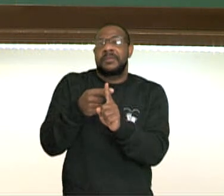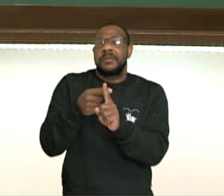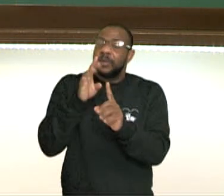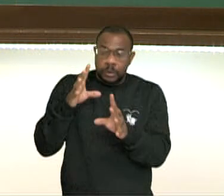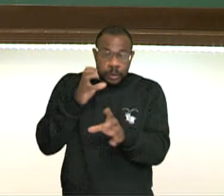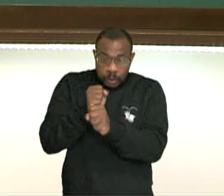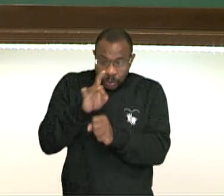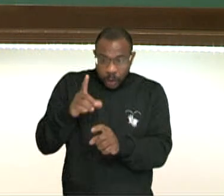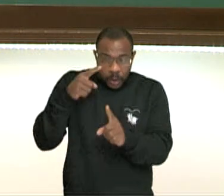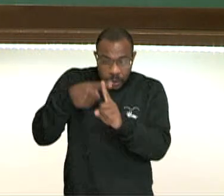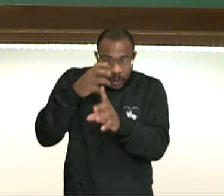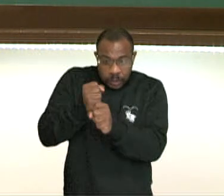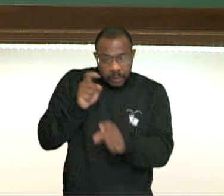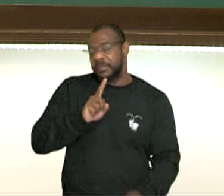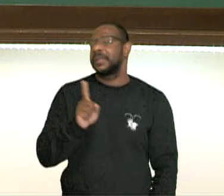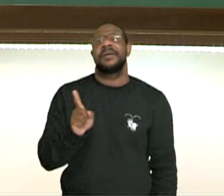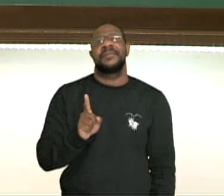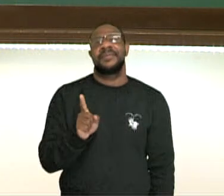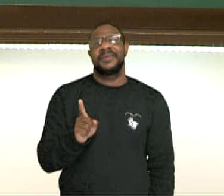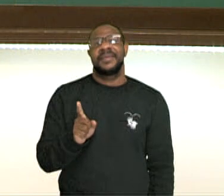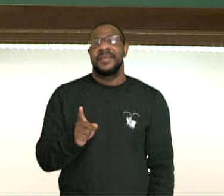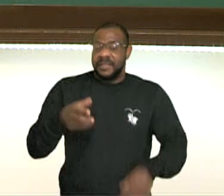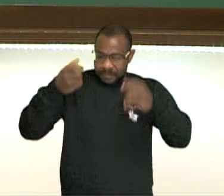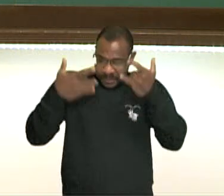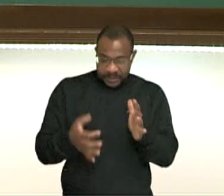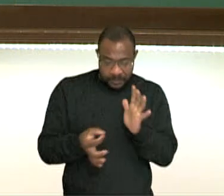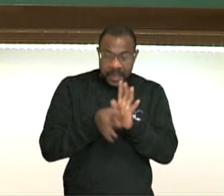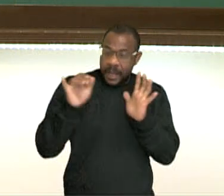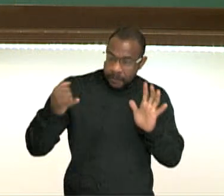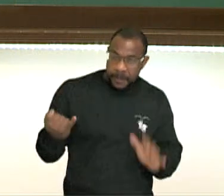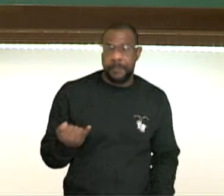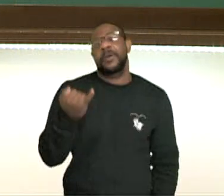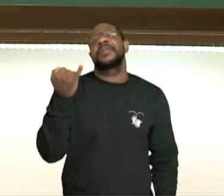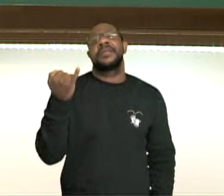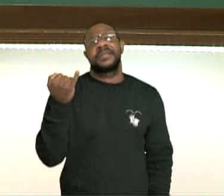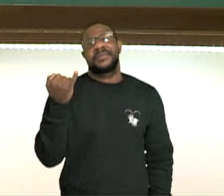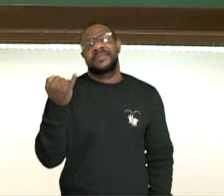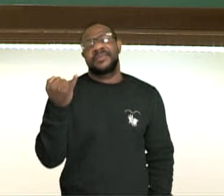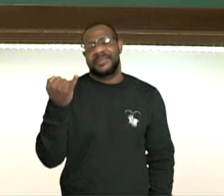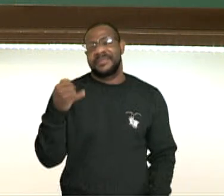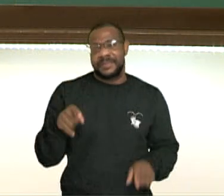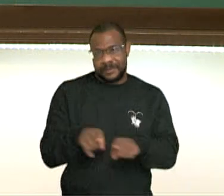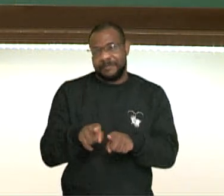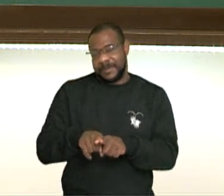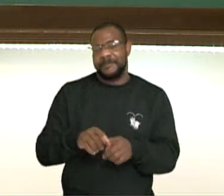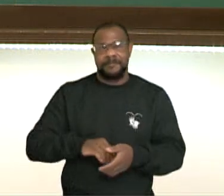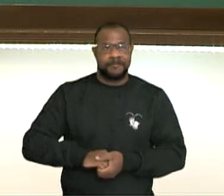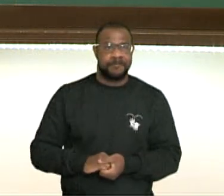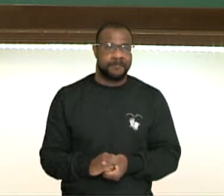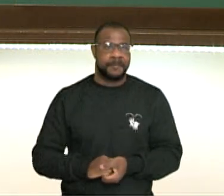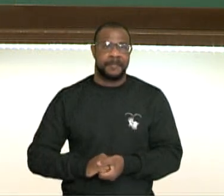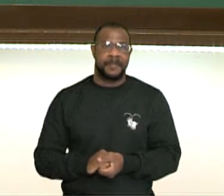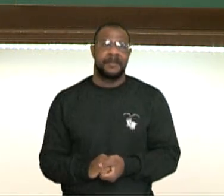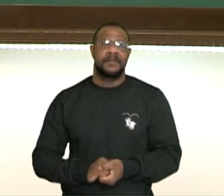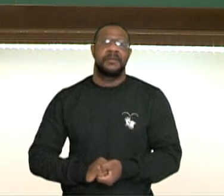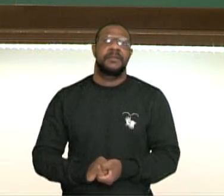ele trabalha para uma argumentação. Ele indica uma importância, uma escala de importância dentro do texto,